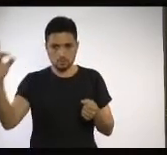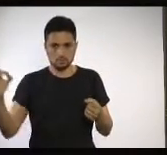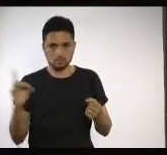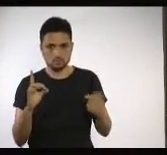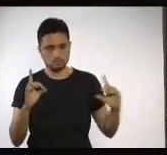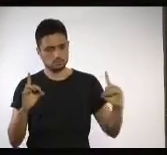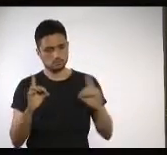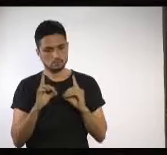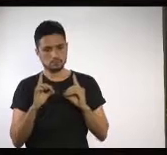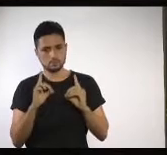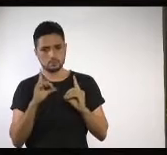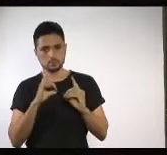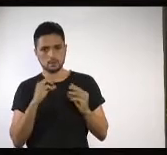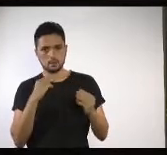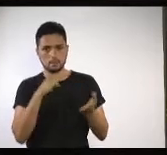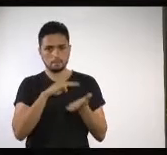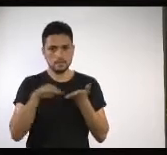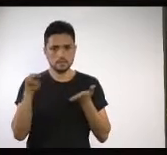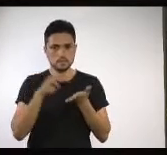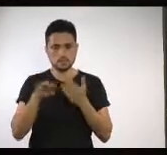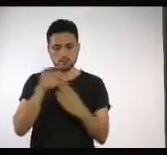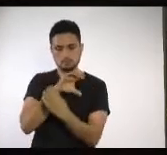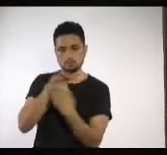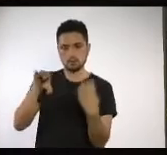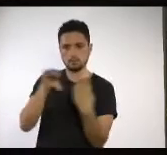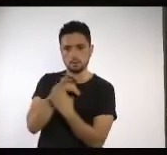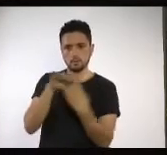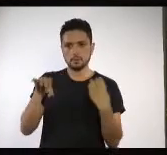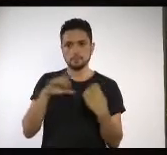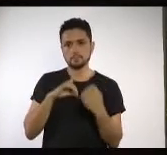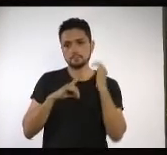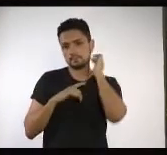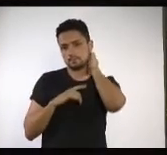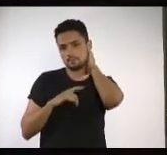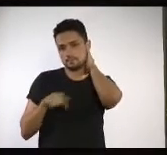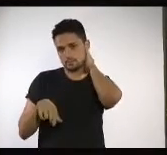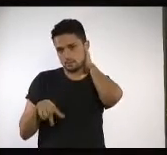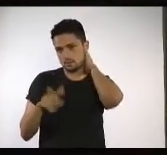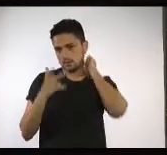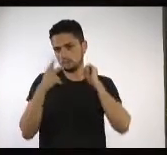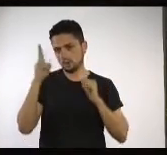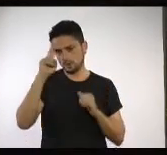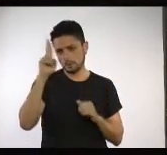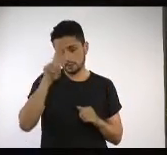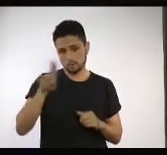alusão, prestou depoimento recentemente, vou lembrar o nome dele aqui,